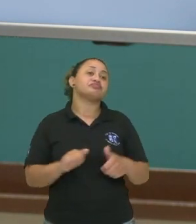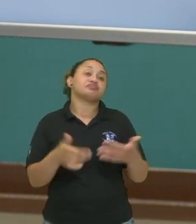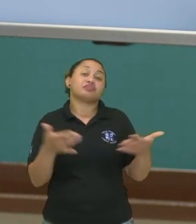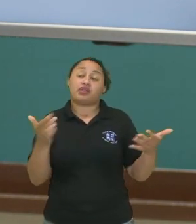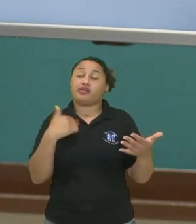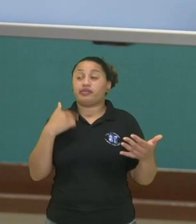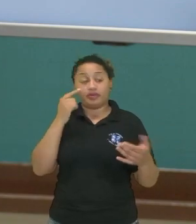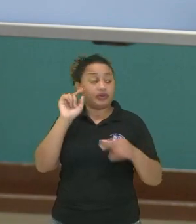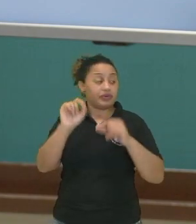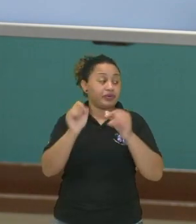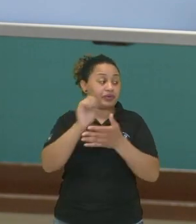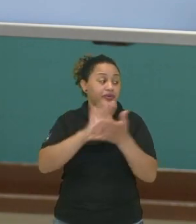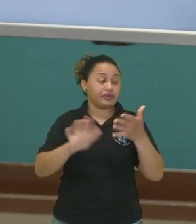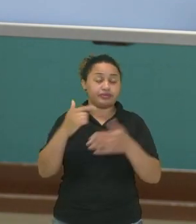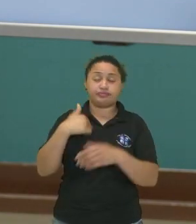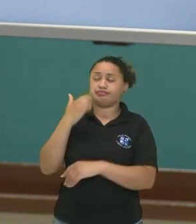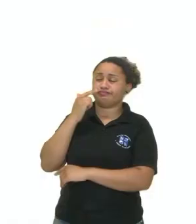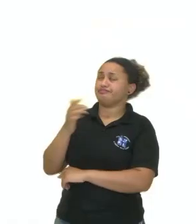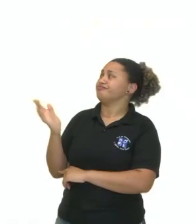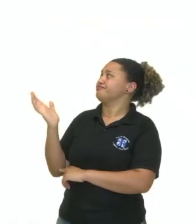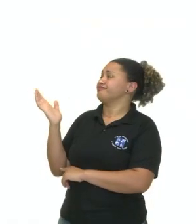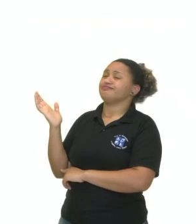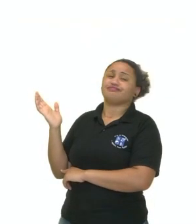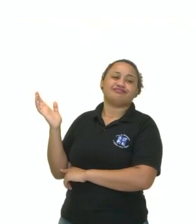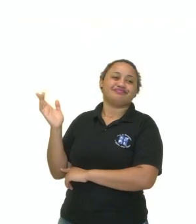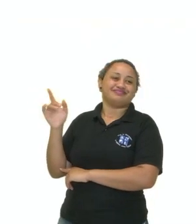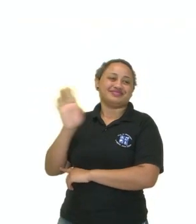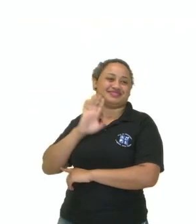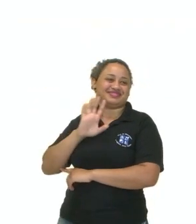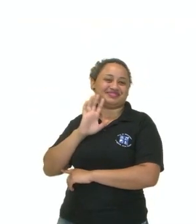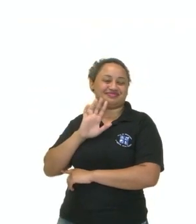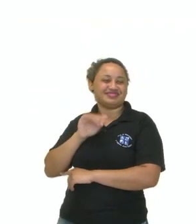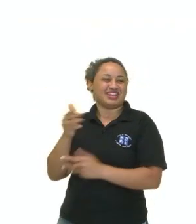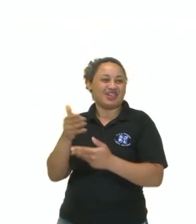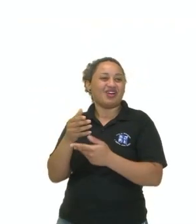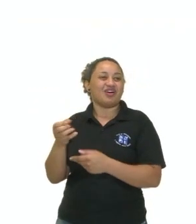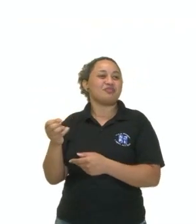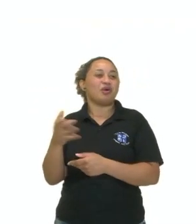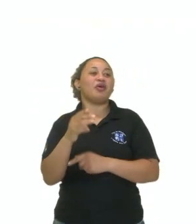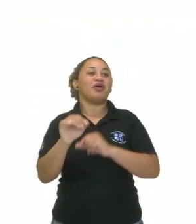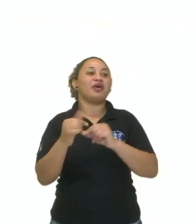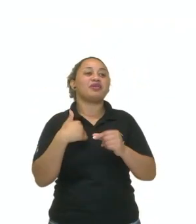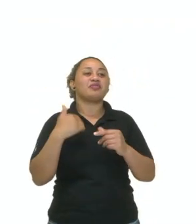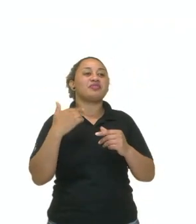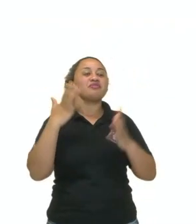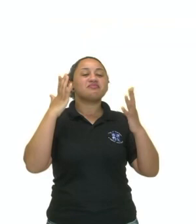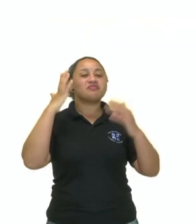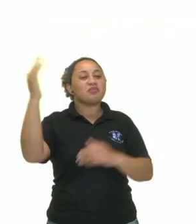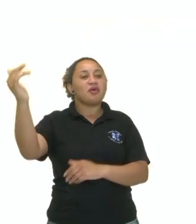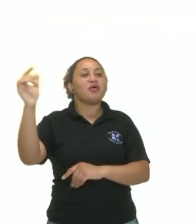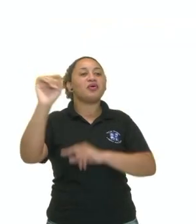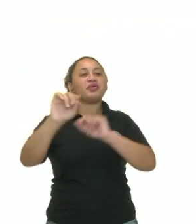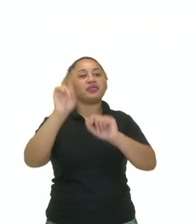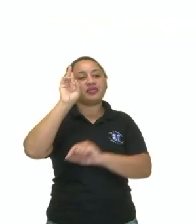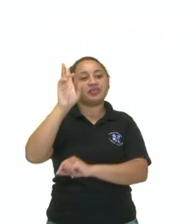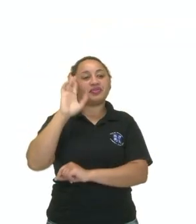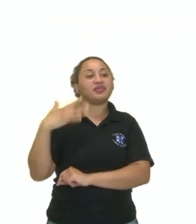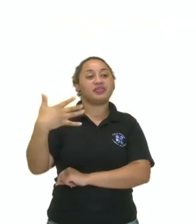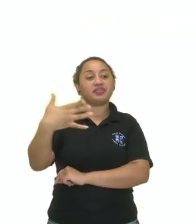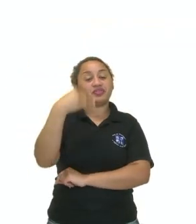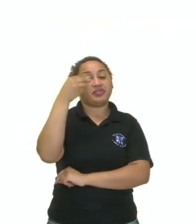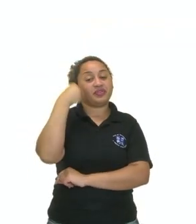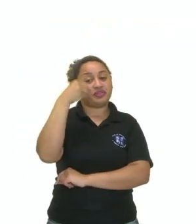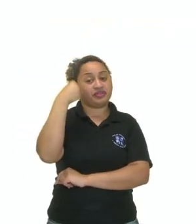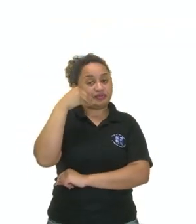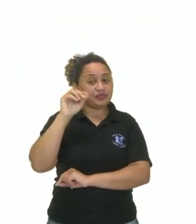tá, pô, essa imagem é fantástica. Agora tá na moda. Faz uns 10 anos aí que começou a ficar bem popular, chamada História Vivenciada.